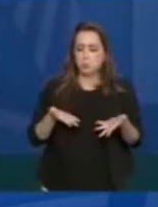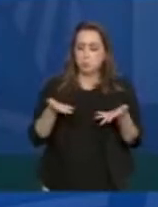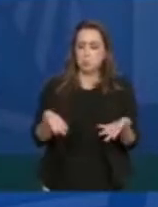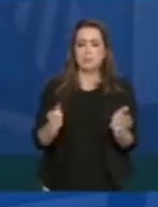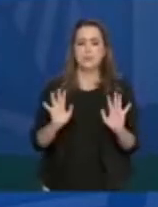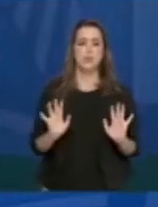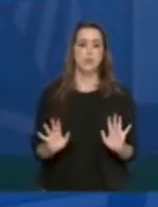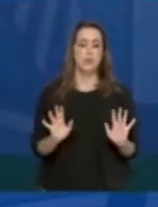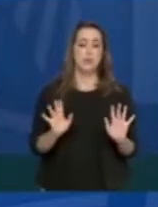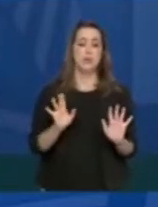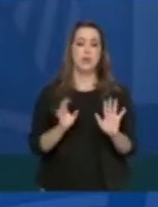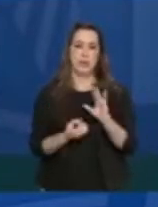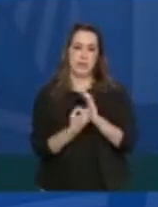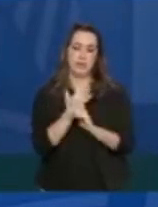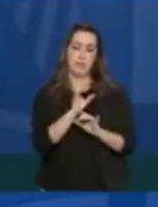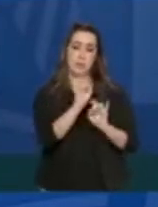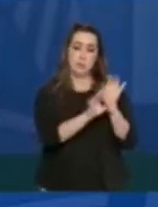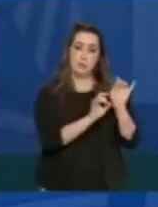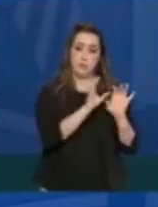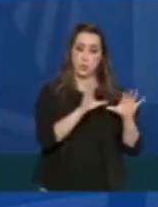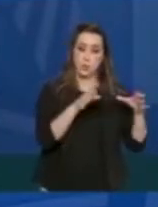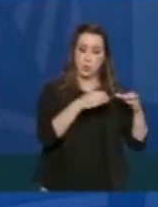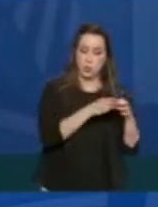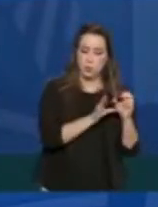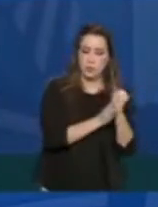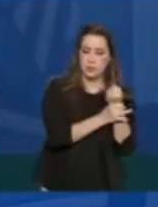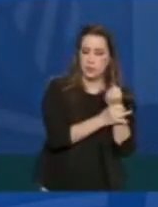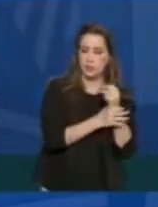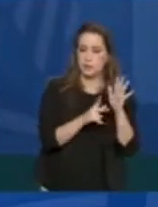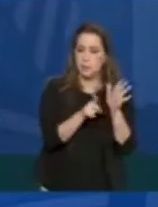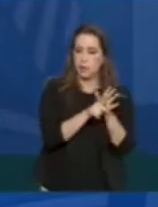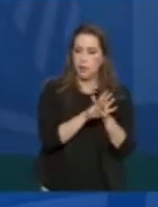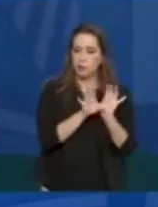criação específica de uma área de segurança pública,